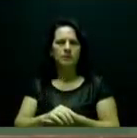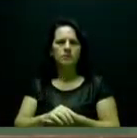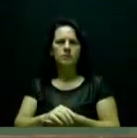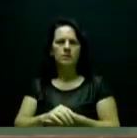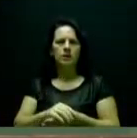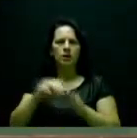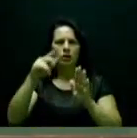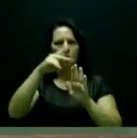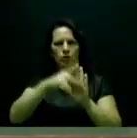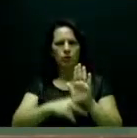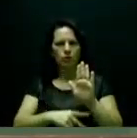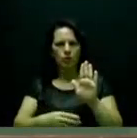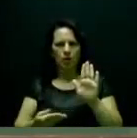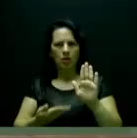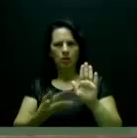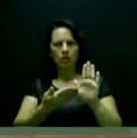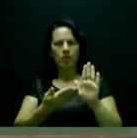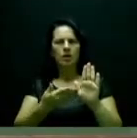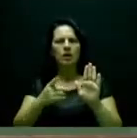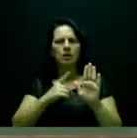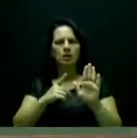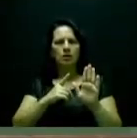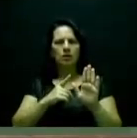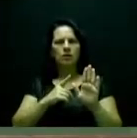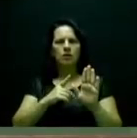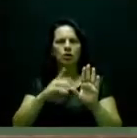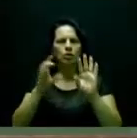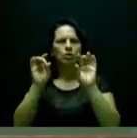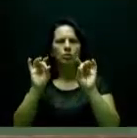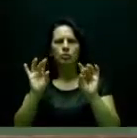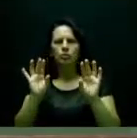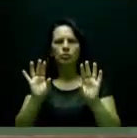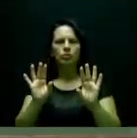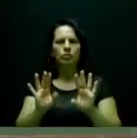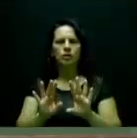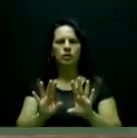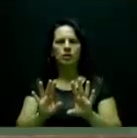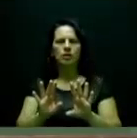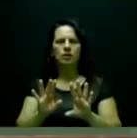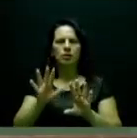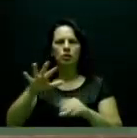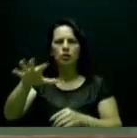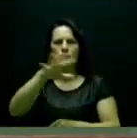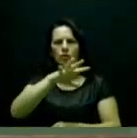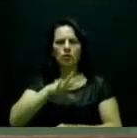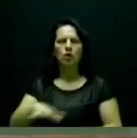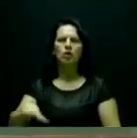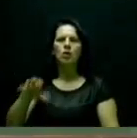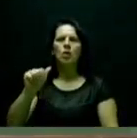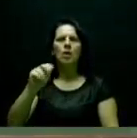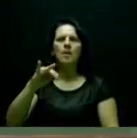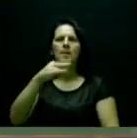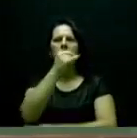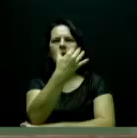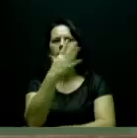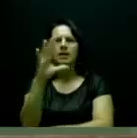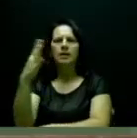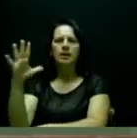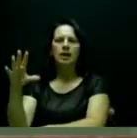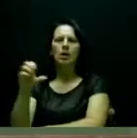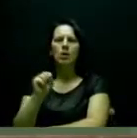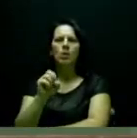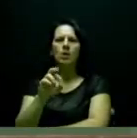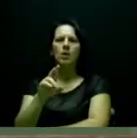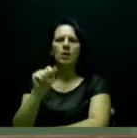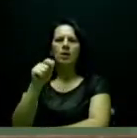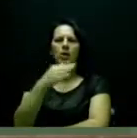denominou este projeto de lei, atingiu exclusivamente as áreas socioambientais da Serra do Mar. E